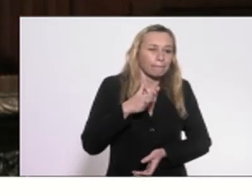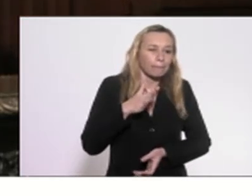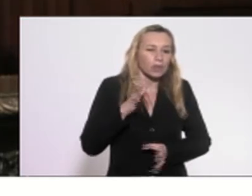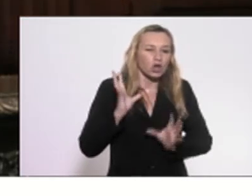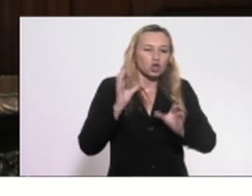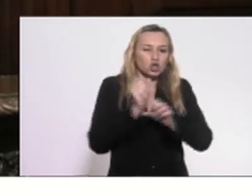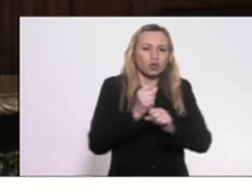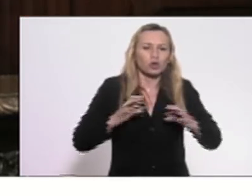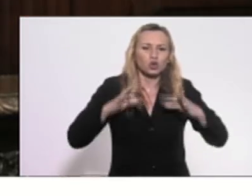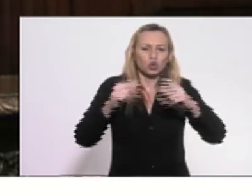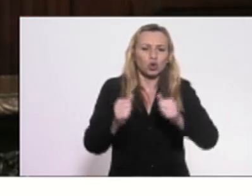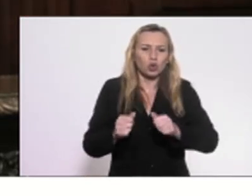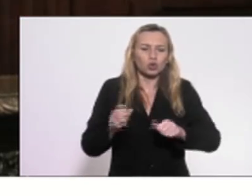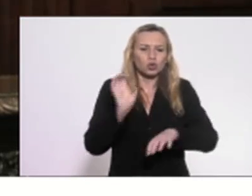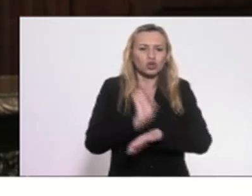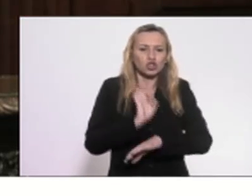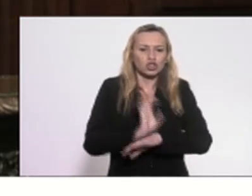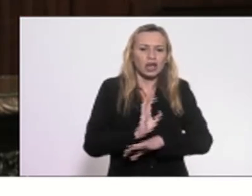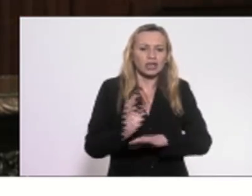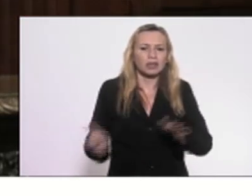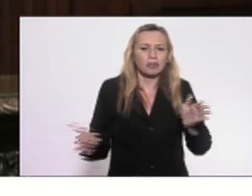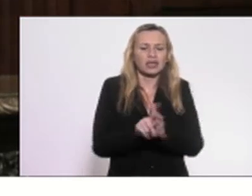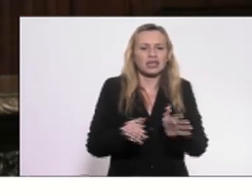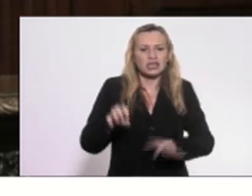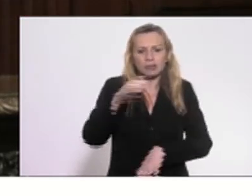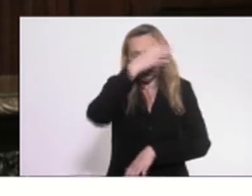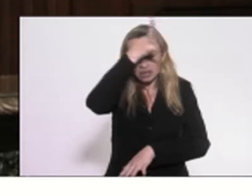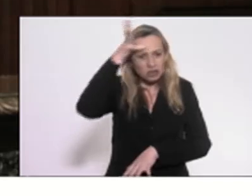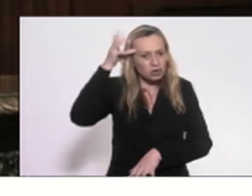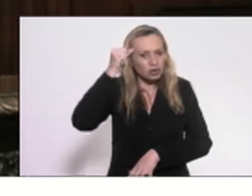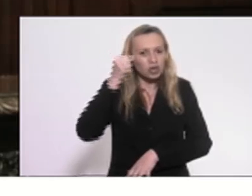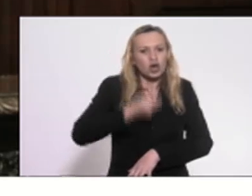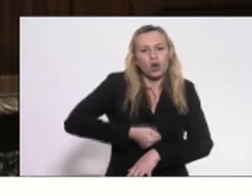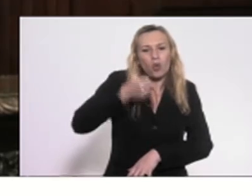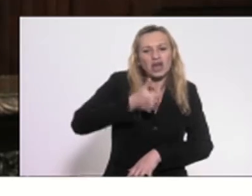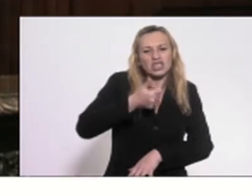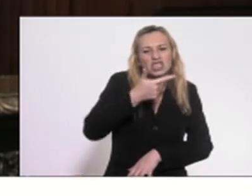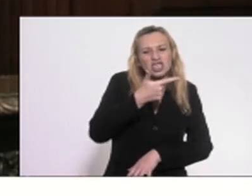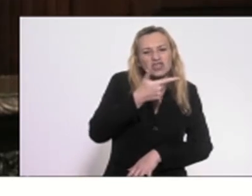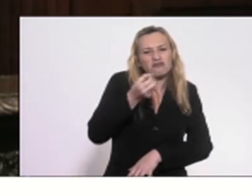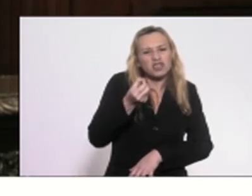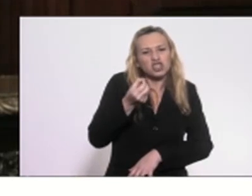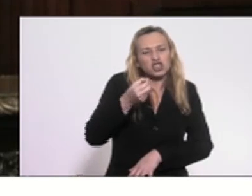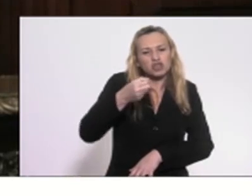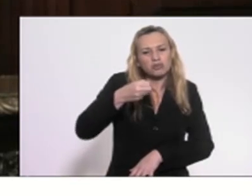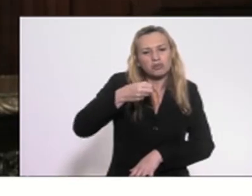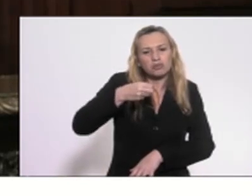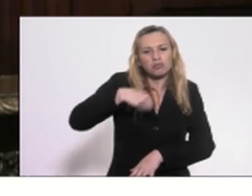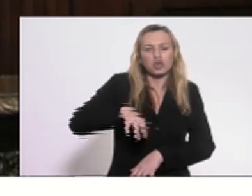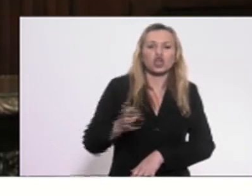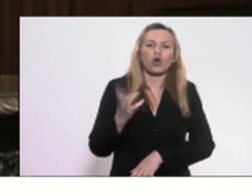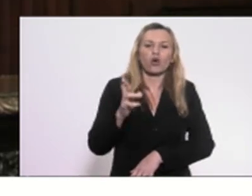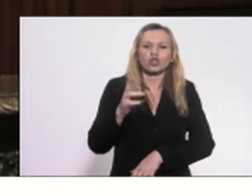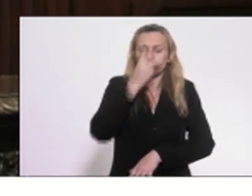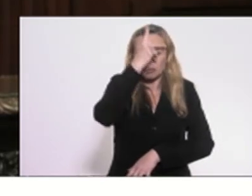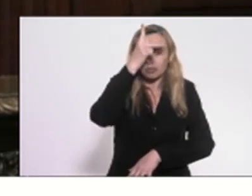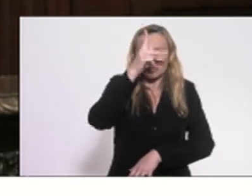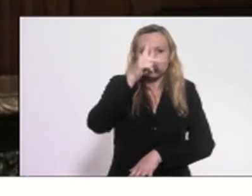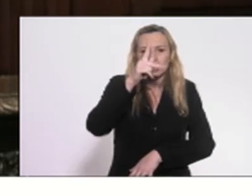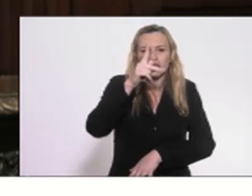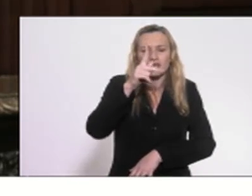somando todos os estados amazônicos, teria quase 20 milhões de habitantes. Também já é